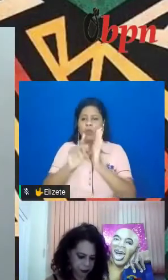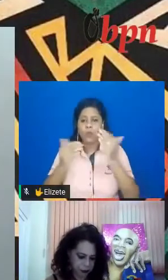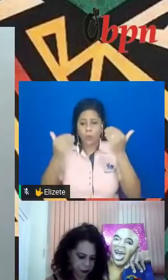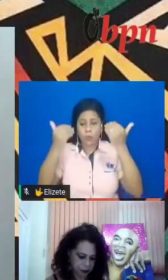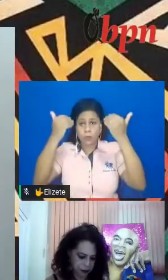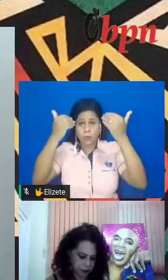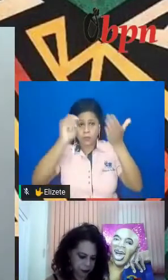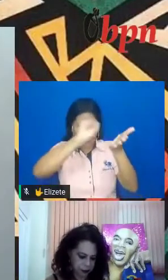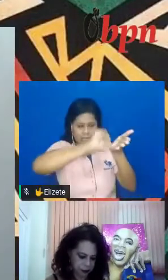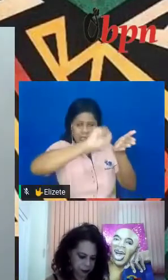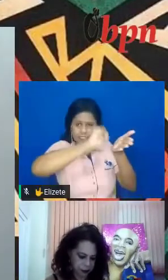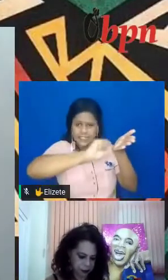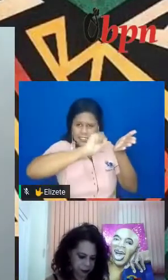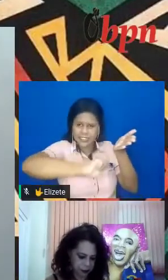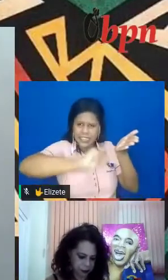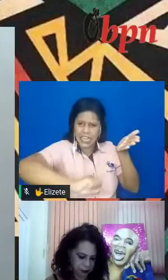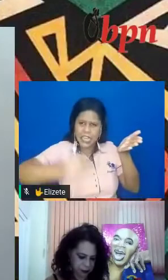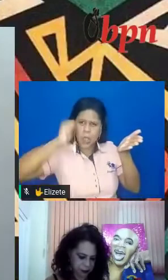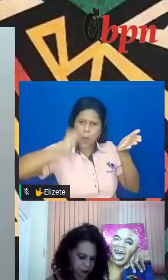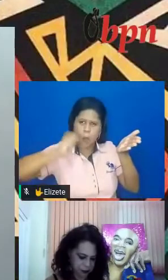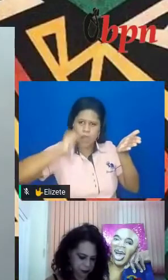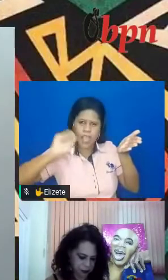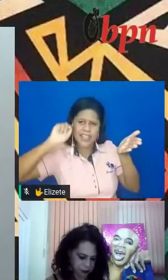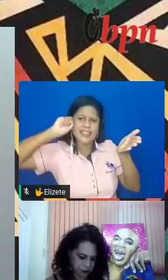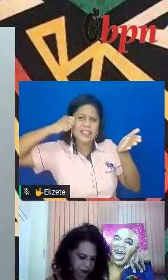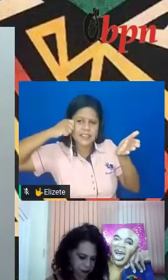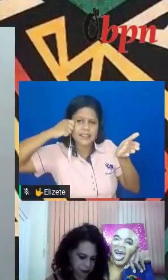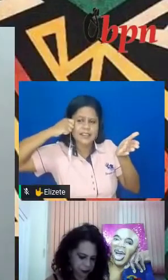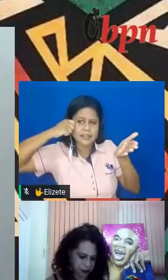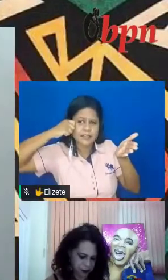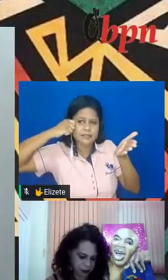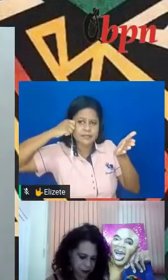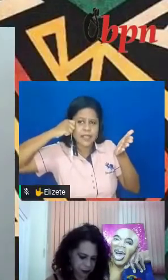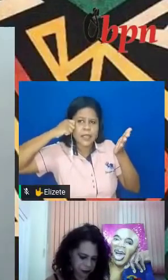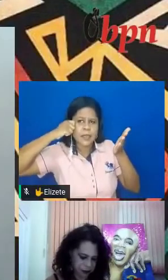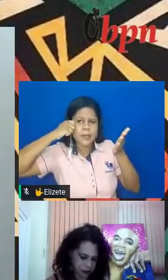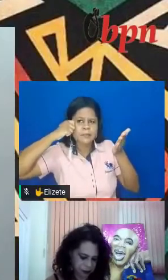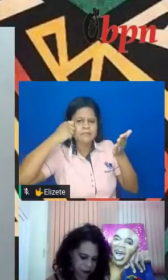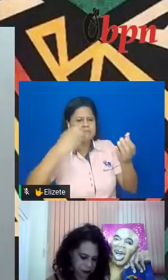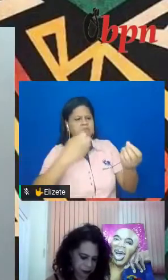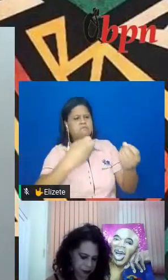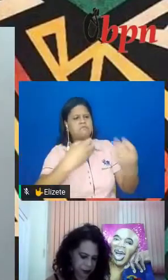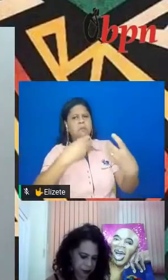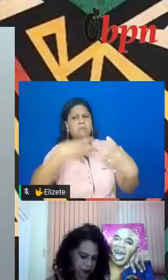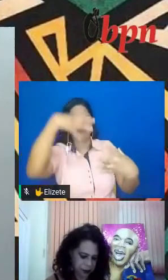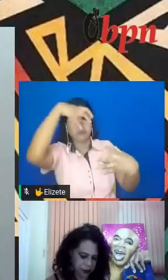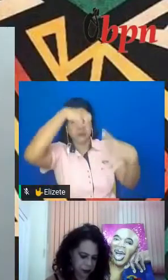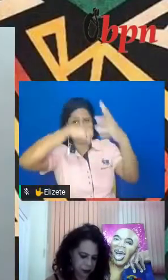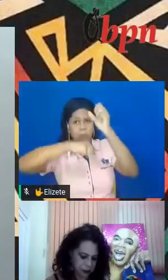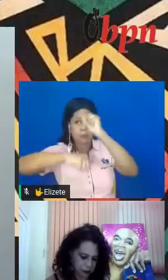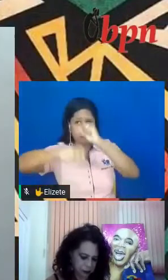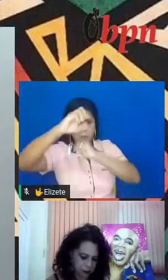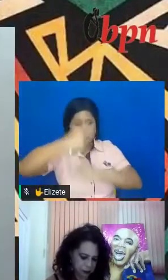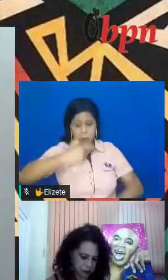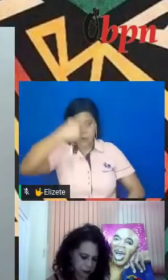das mulheres negras pode ser apreendido um eu